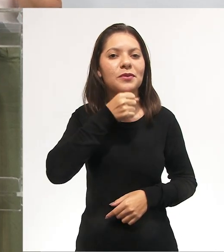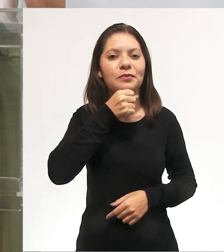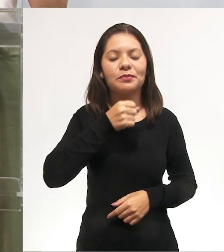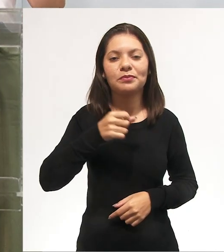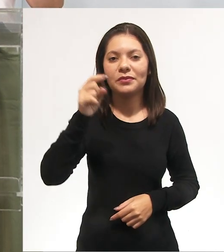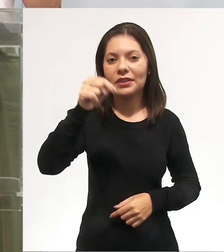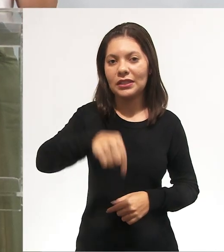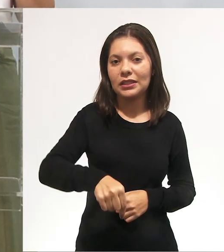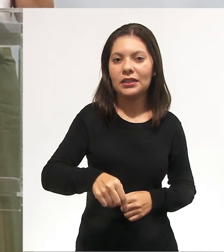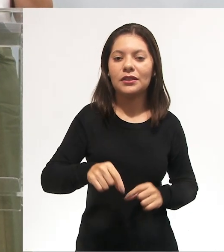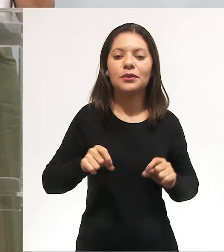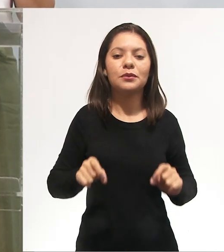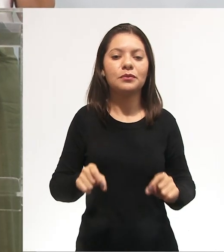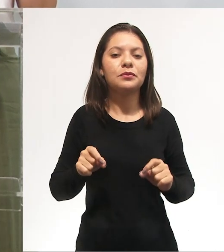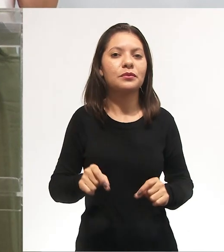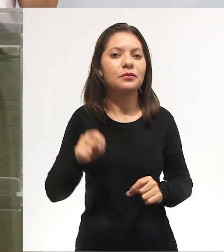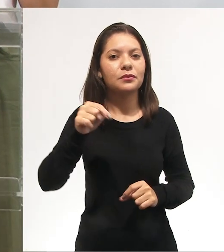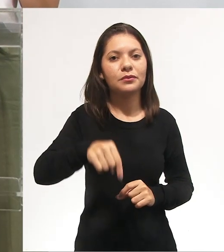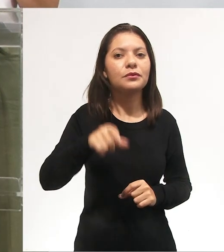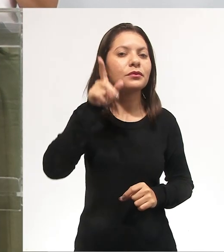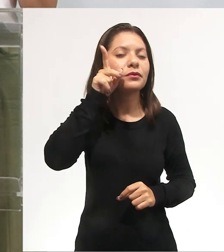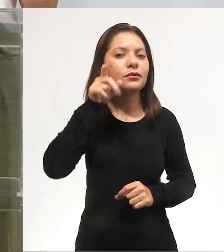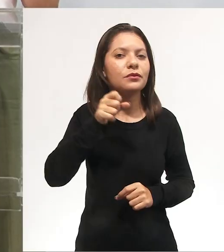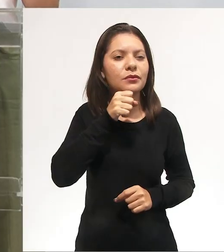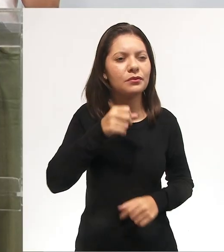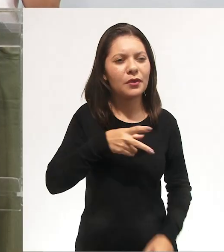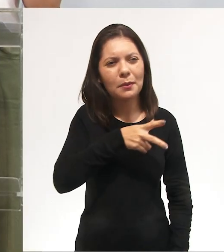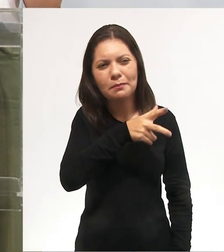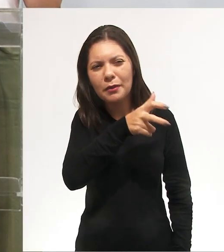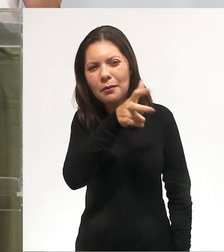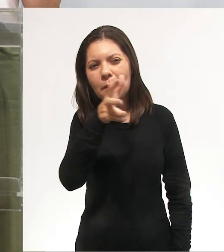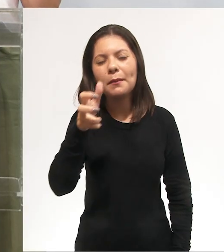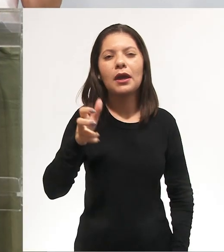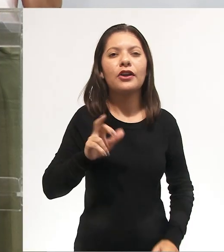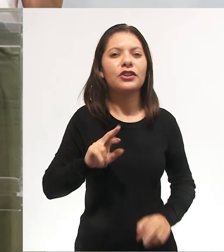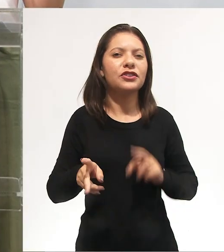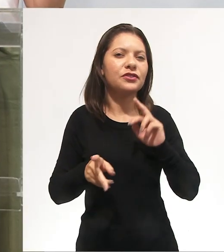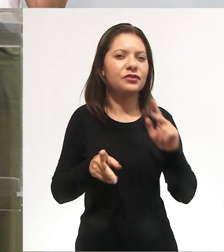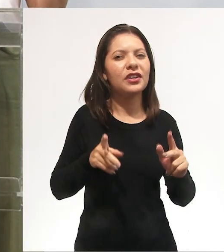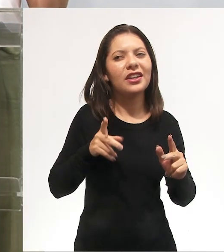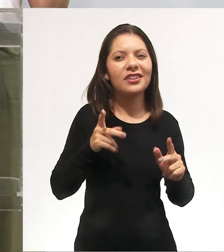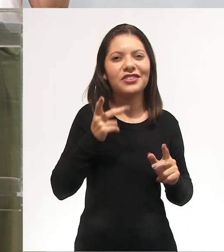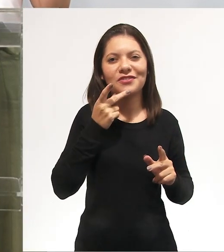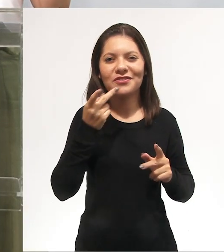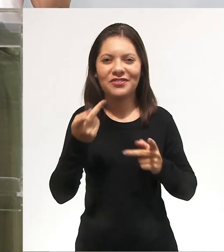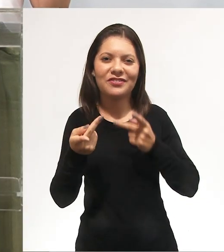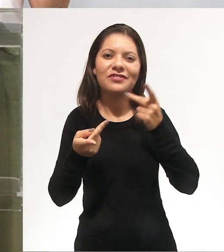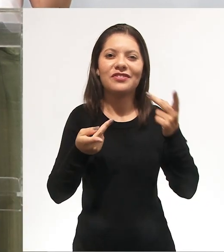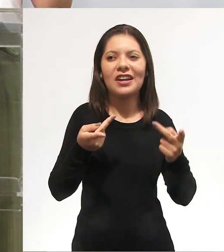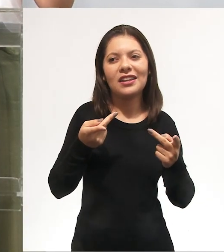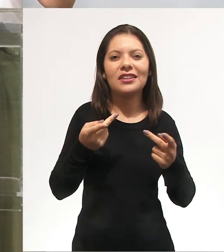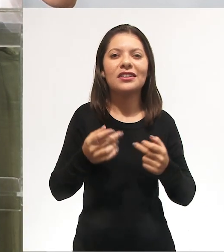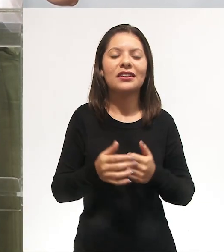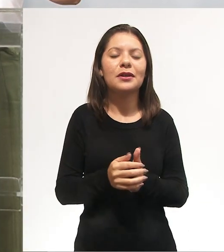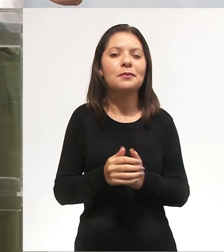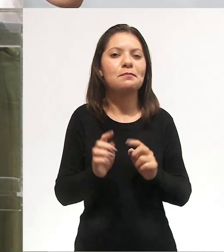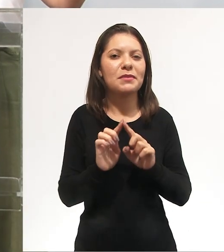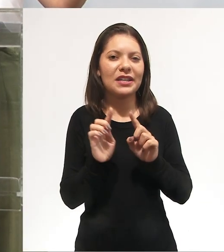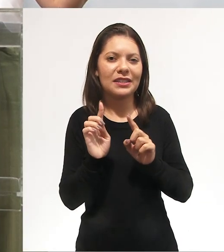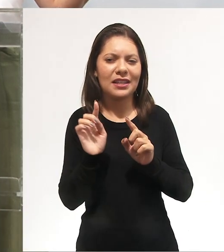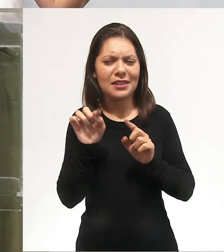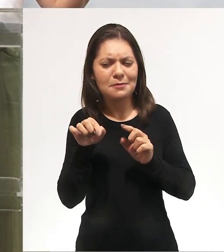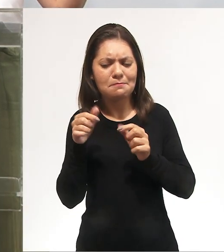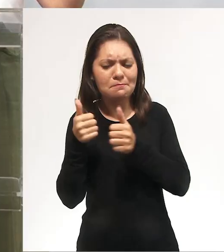Velho. Então, aqui em Porto Velho, a gente observa algumas diferenças de falar em relação a